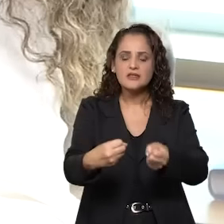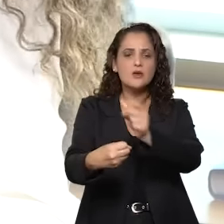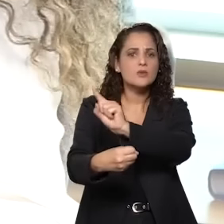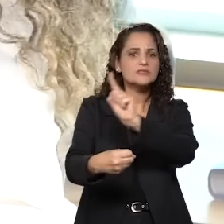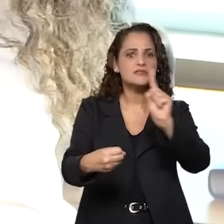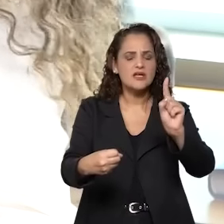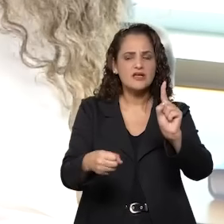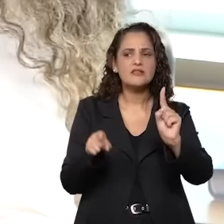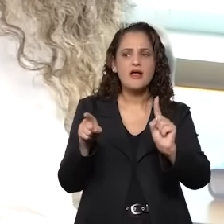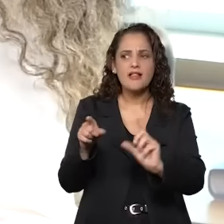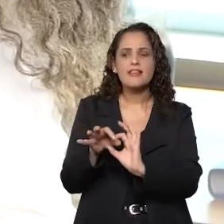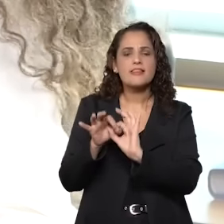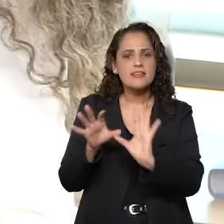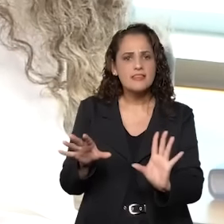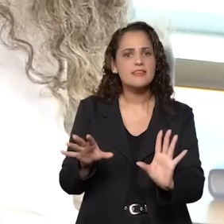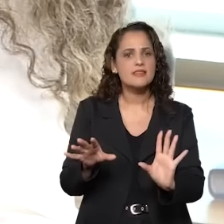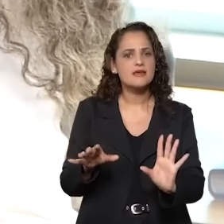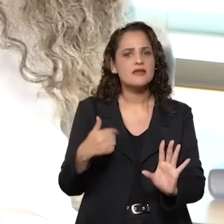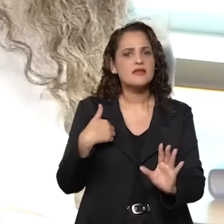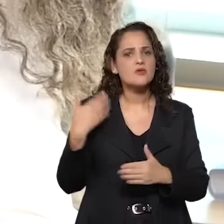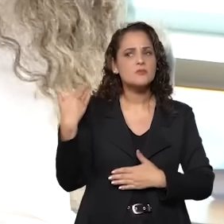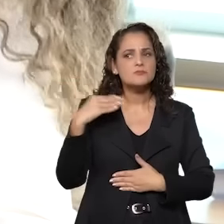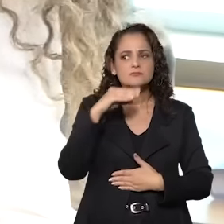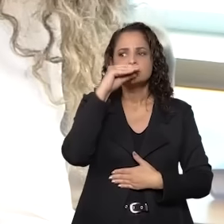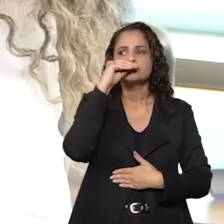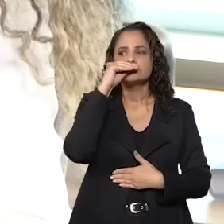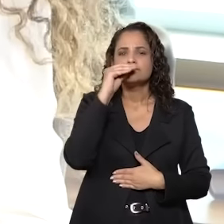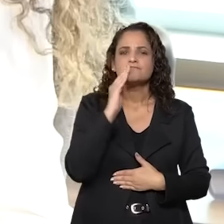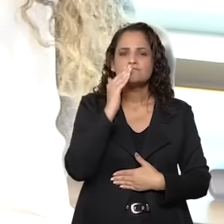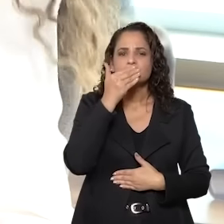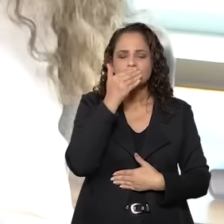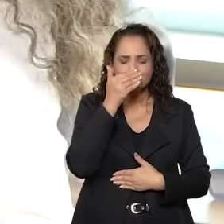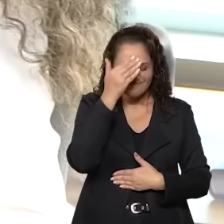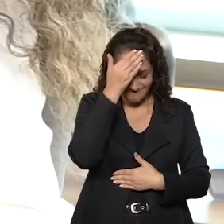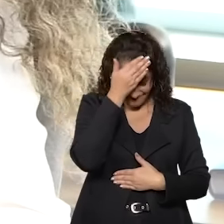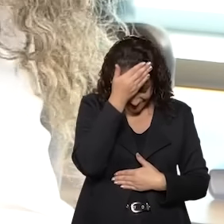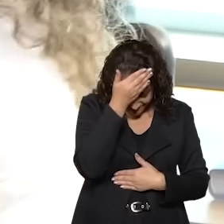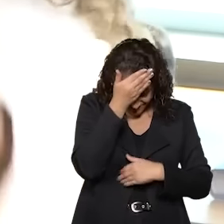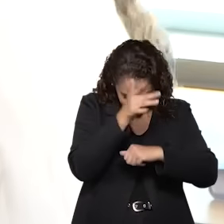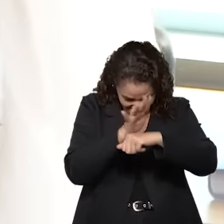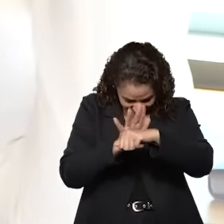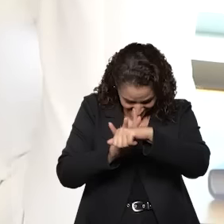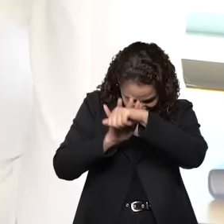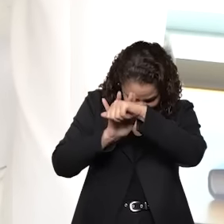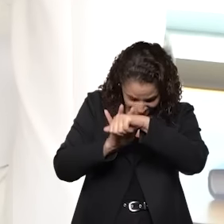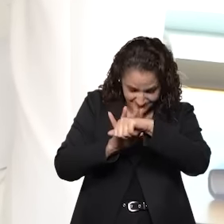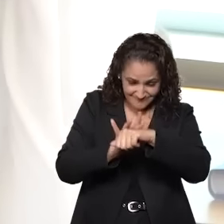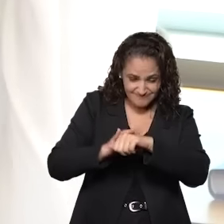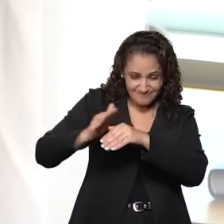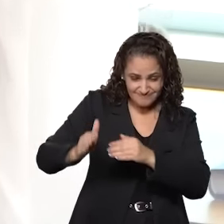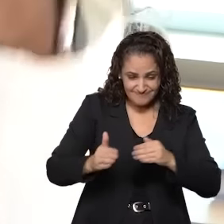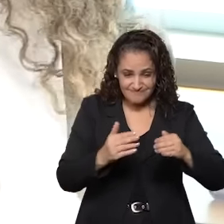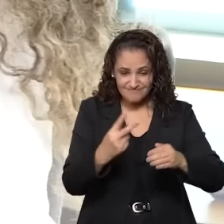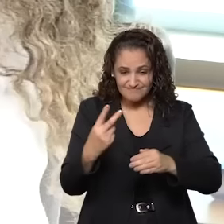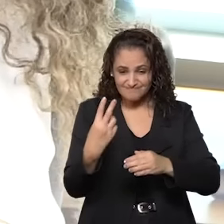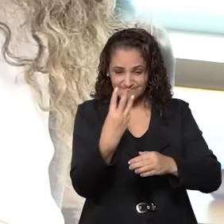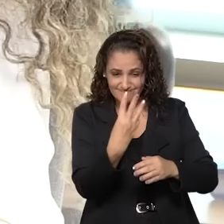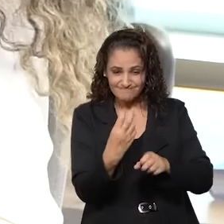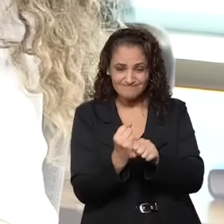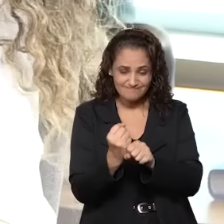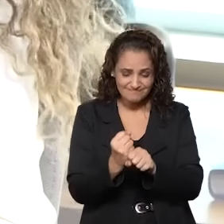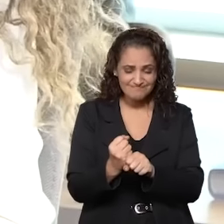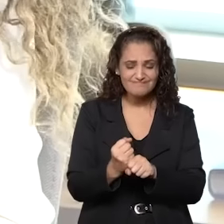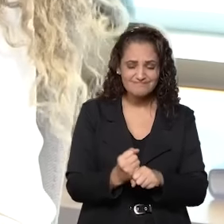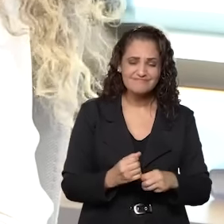adoeci ao longo da minha jornada de 23 anos adoeci ia para casa chorando ia pro banheiro chorar dentro da empresa